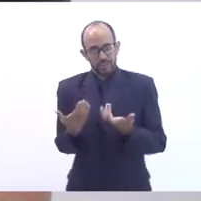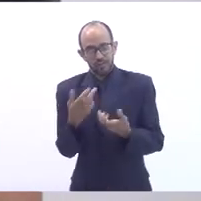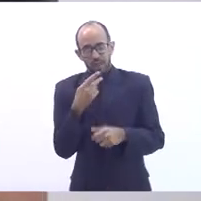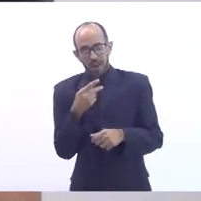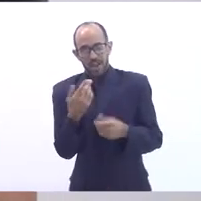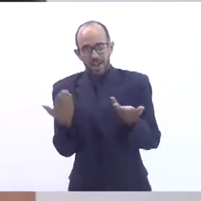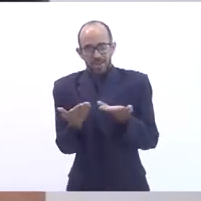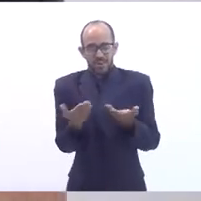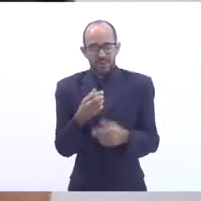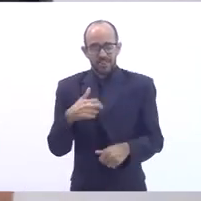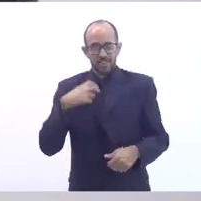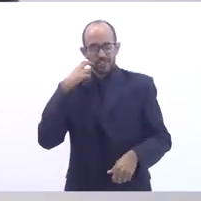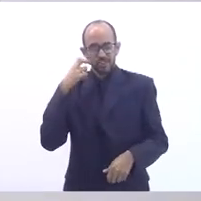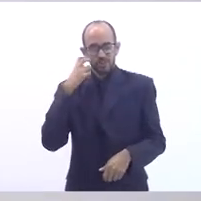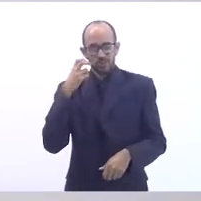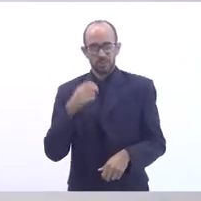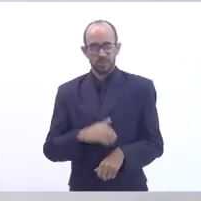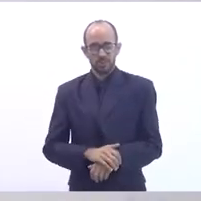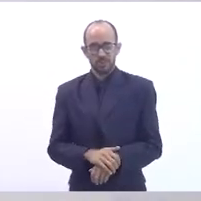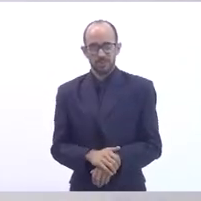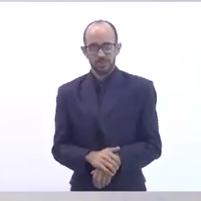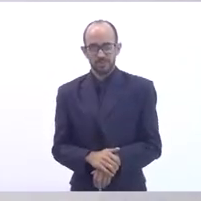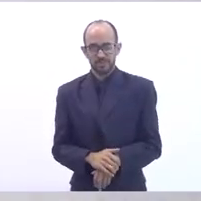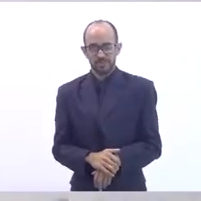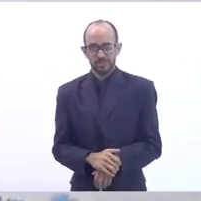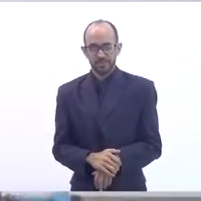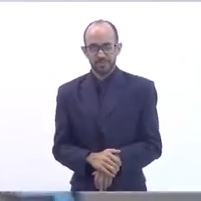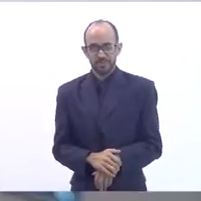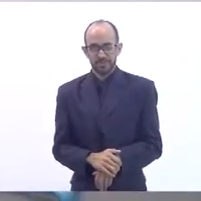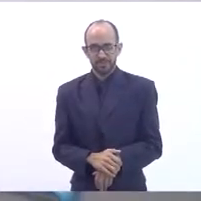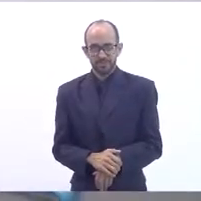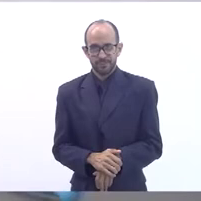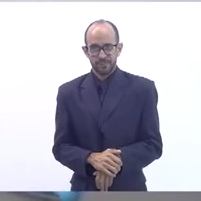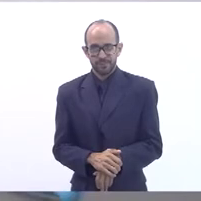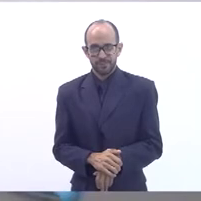intimidado mas a gente compreende não Mateus